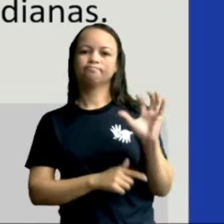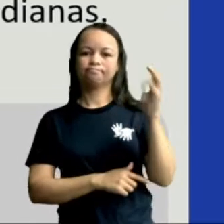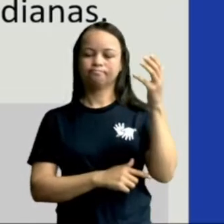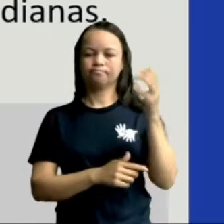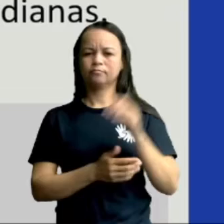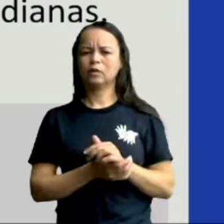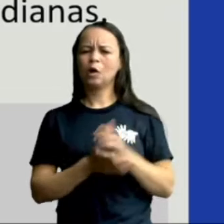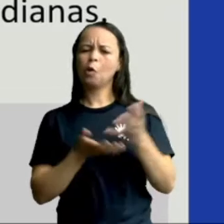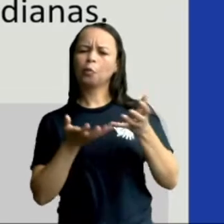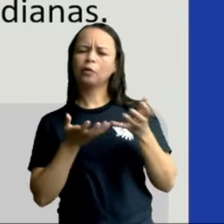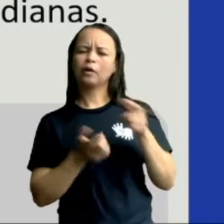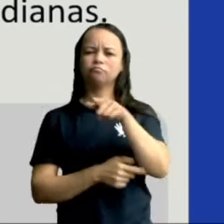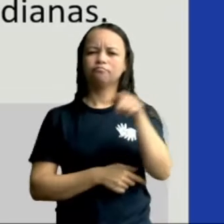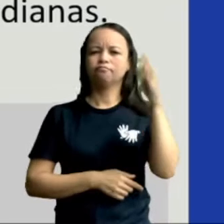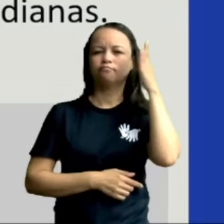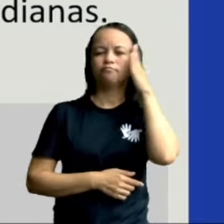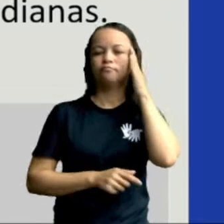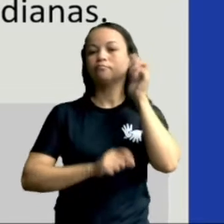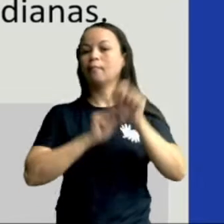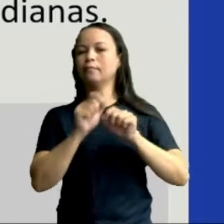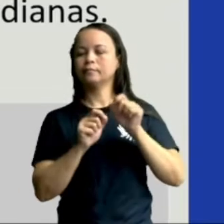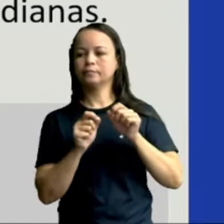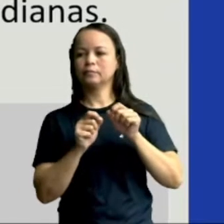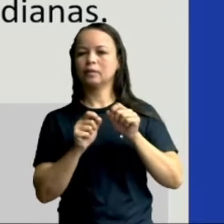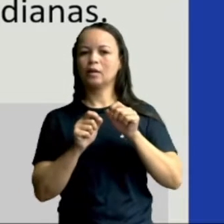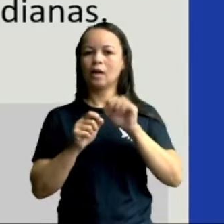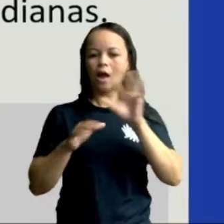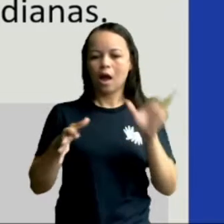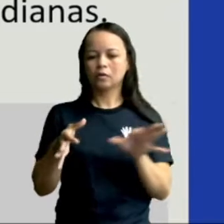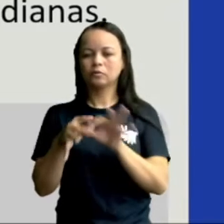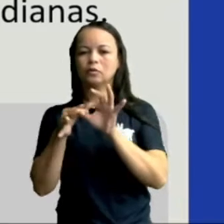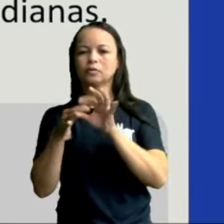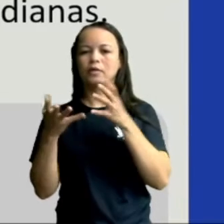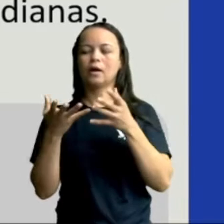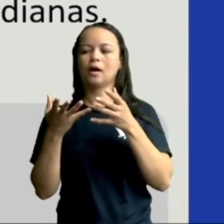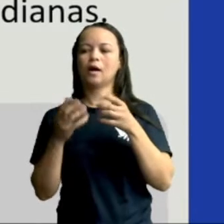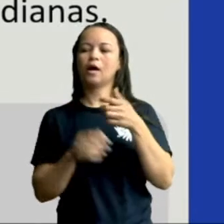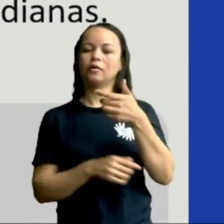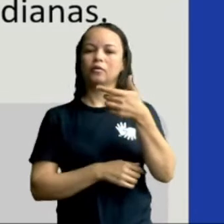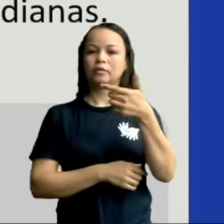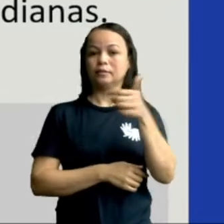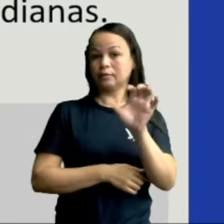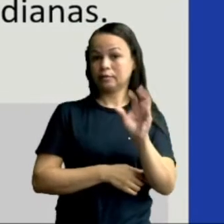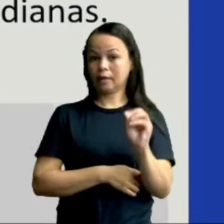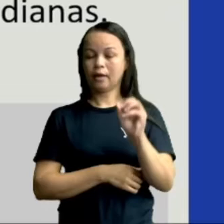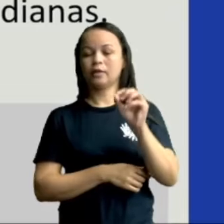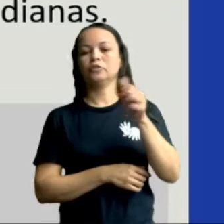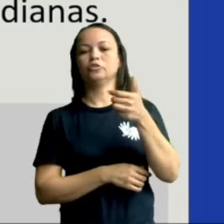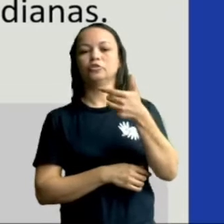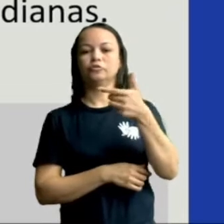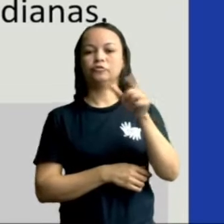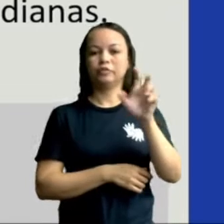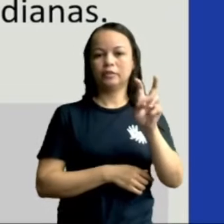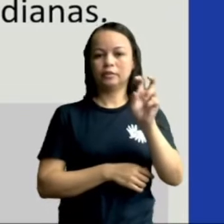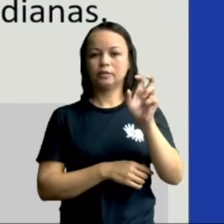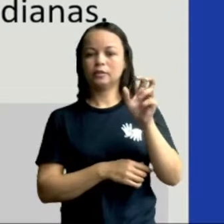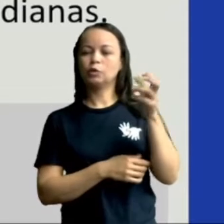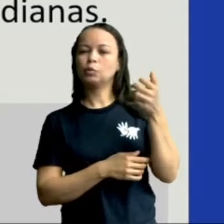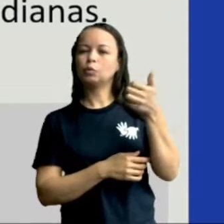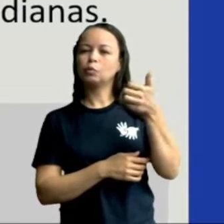vocês compreendam? Associar as representações 10%, 25%,